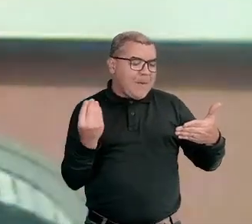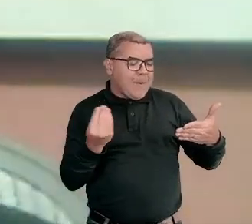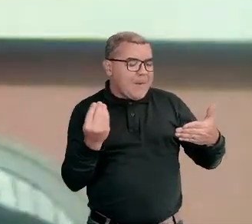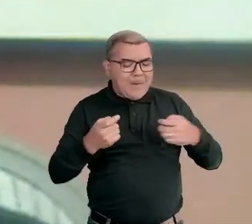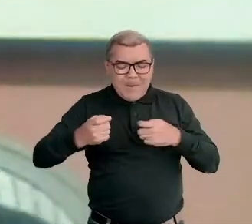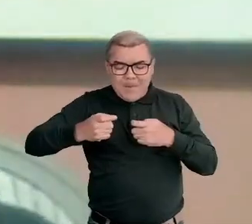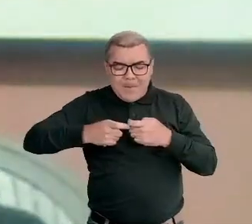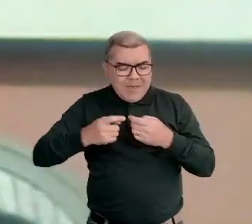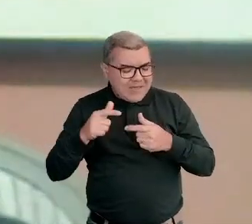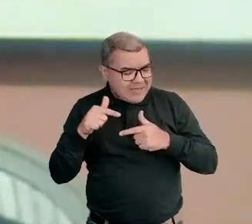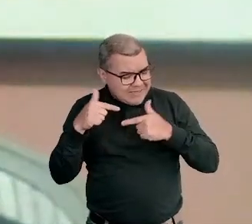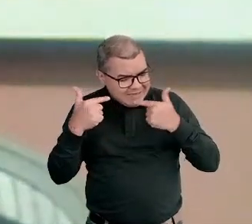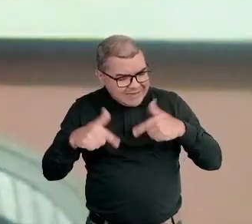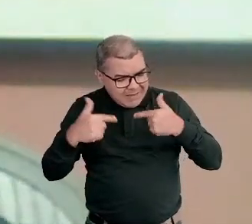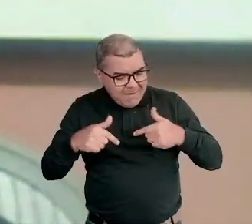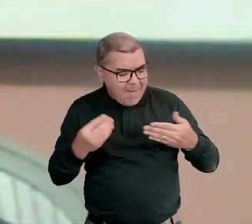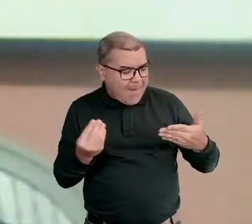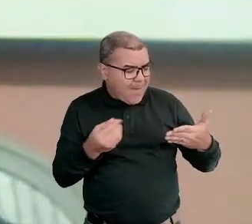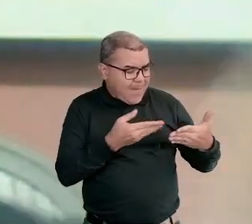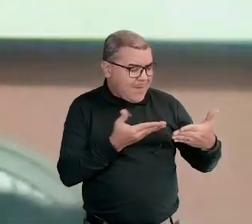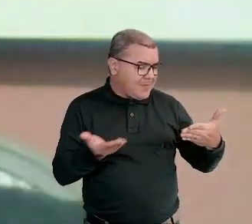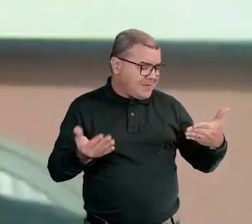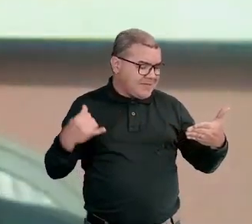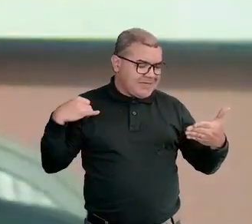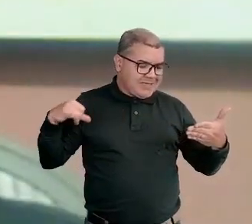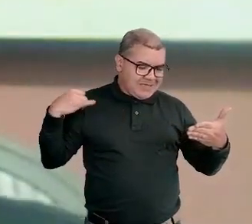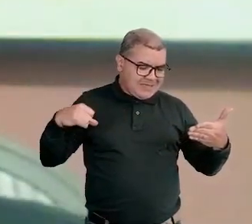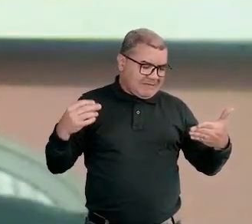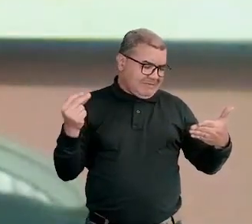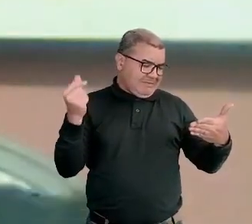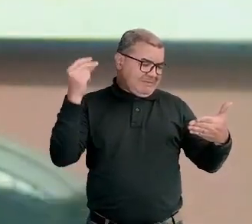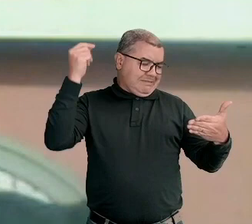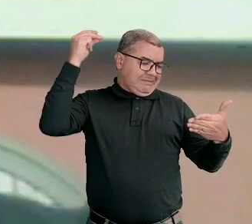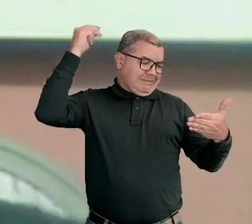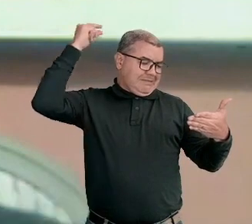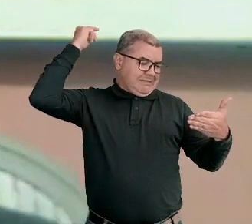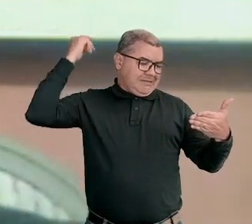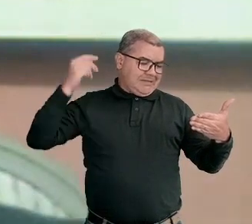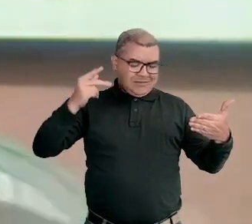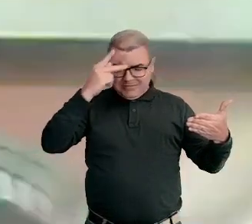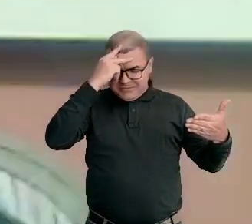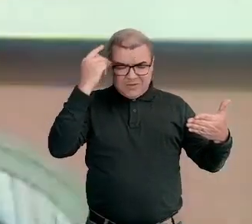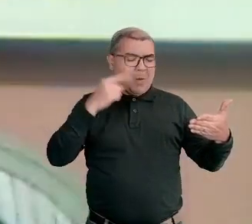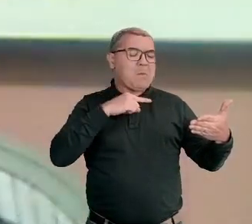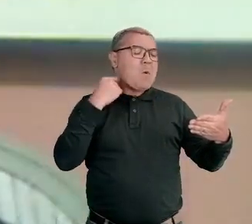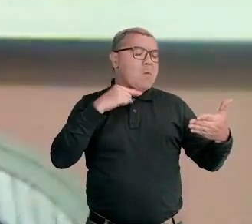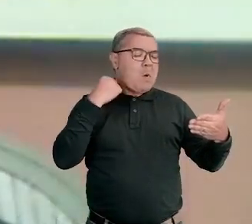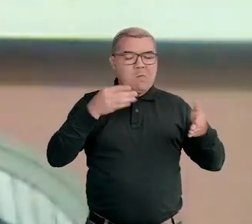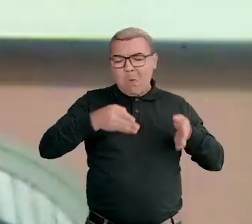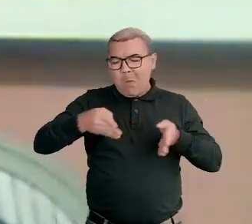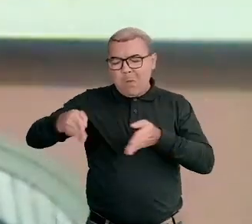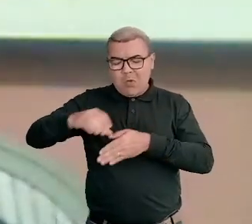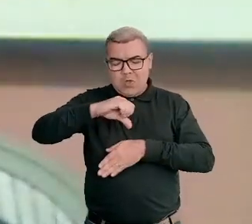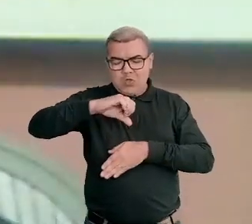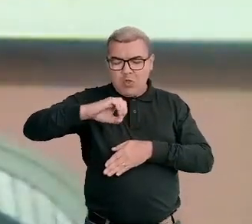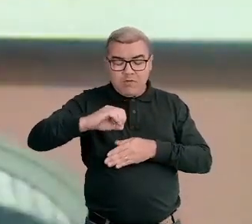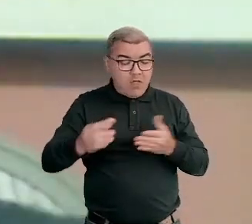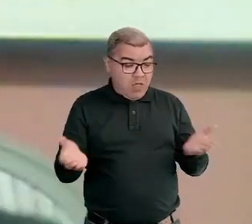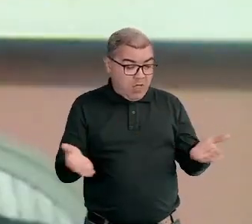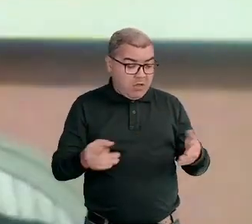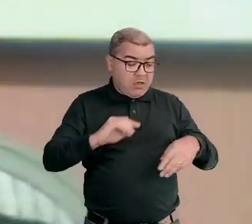como é que eles viveram, né? Uma cidade como o Rio de Janeiro, que enterrava 90 pessoas por dia e passou a